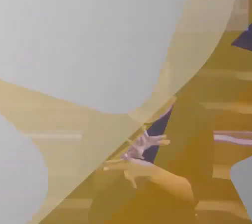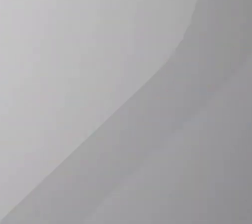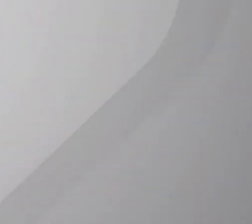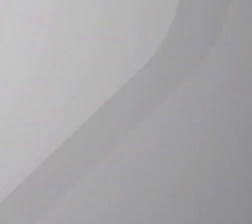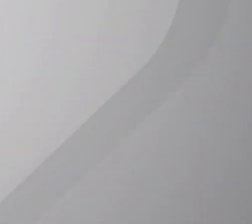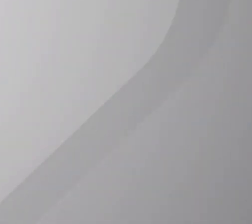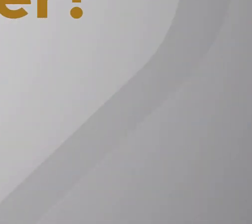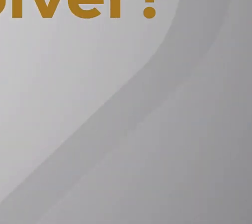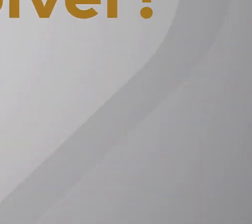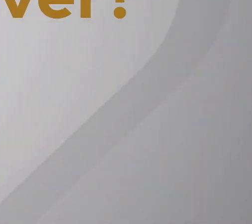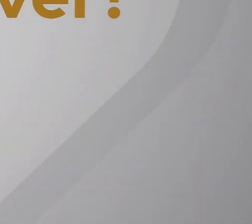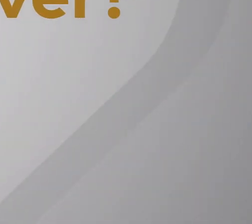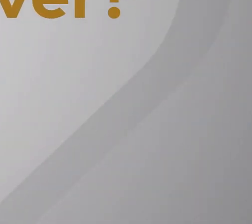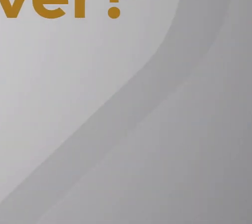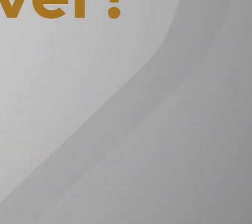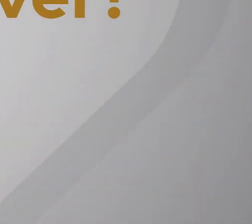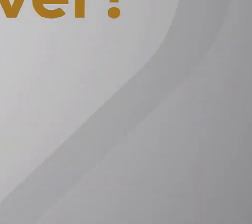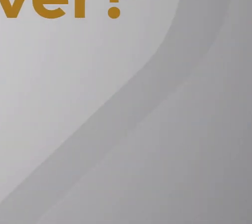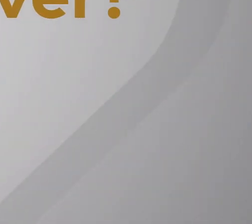resolver?